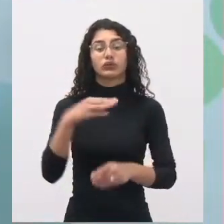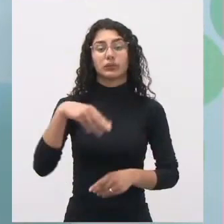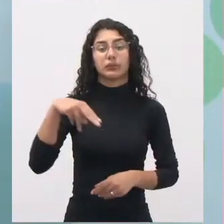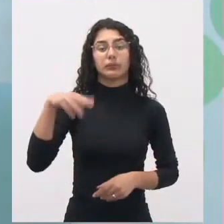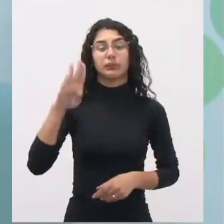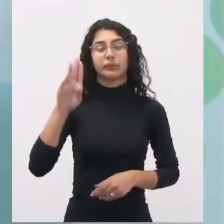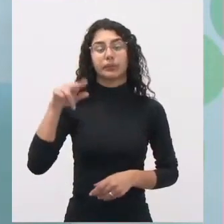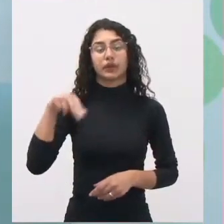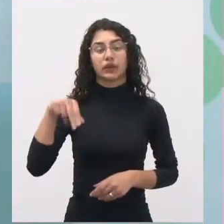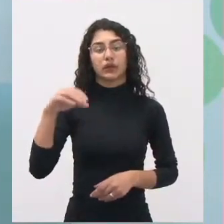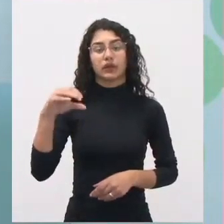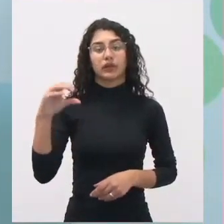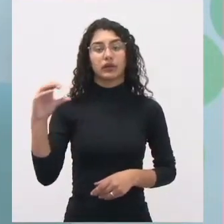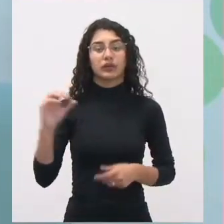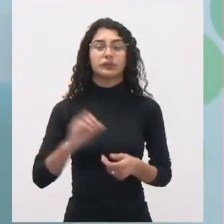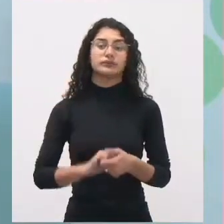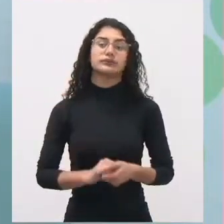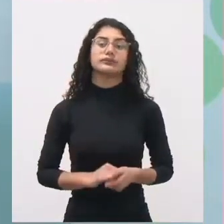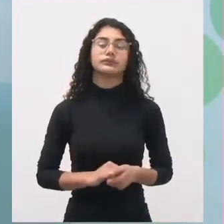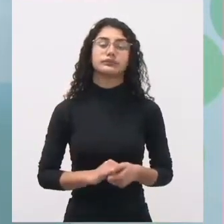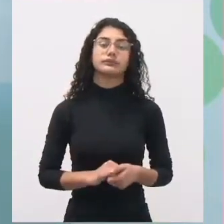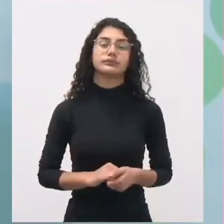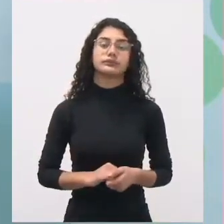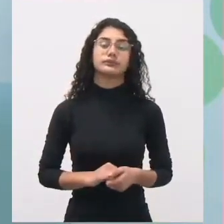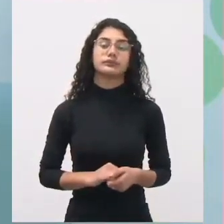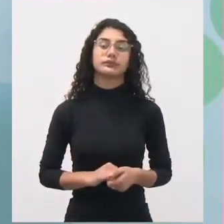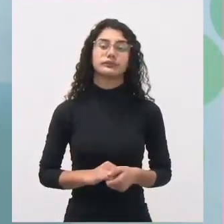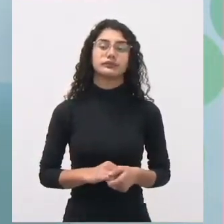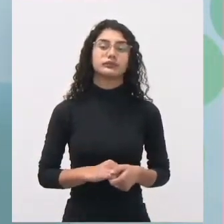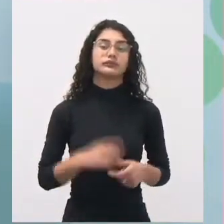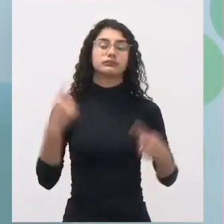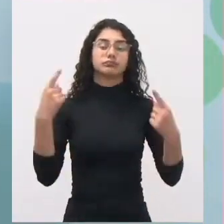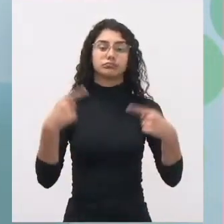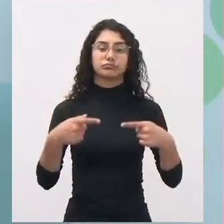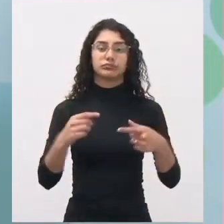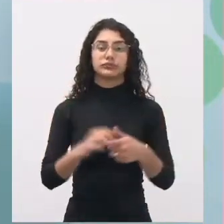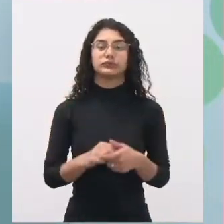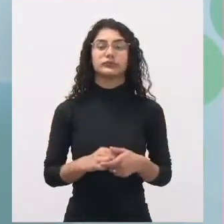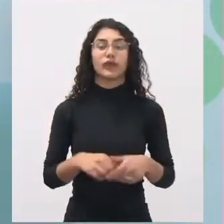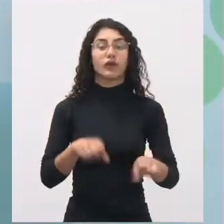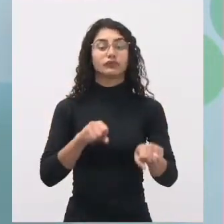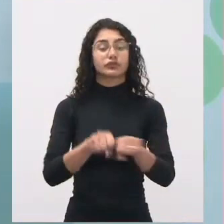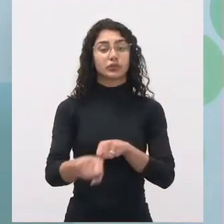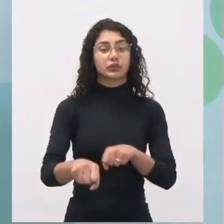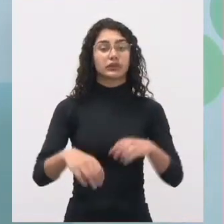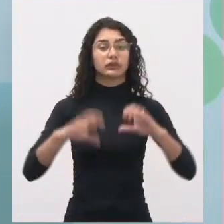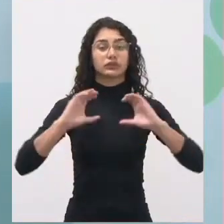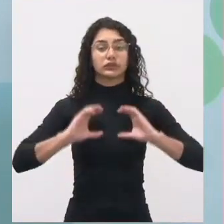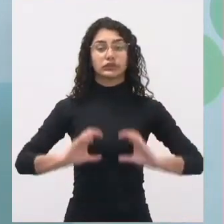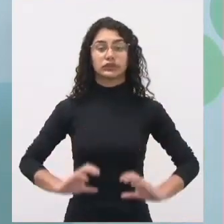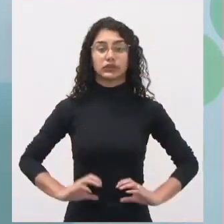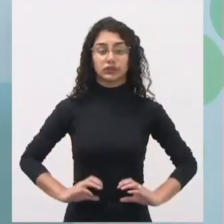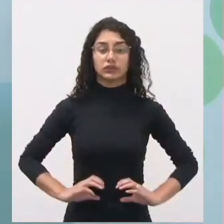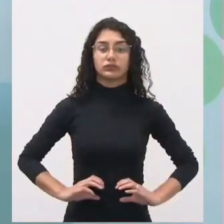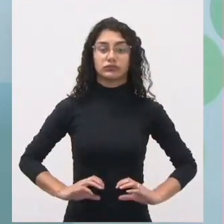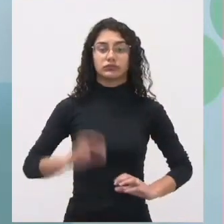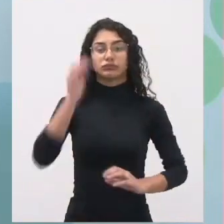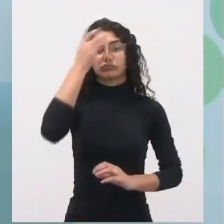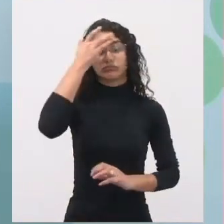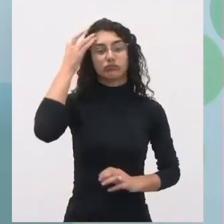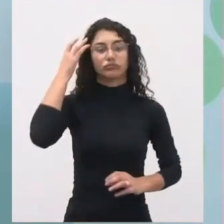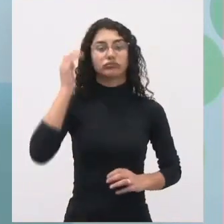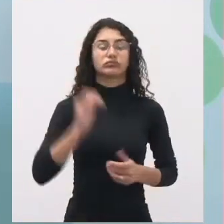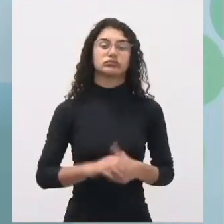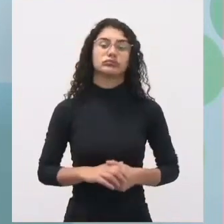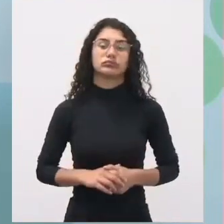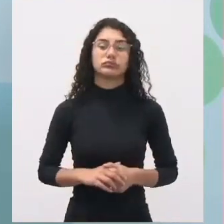Isso vai ajudar nessa contribuição dessa discussão. É a formação de cidadãos autônomos. Né? Isso tem a ver com essa questão,